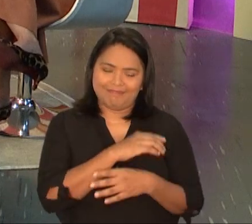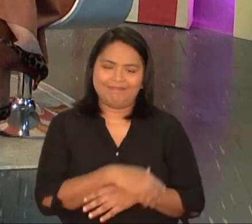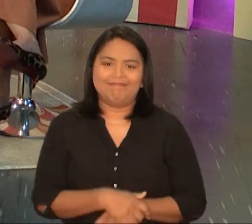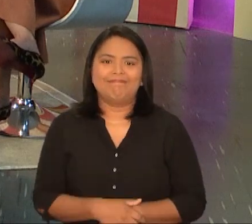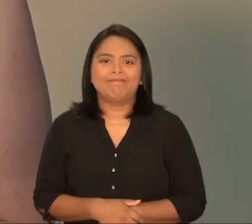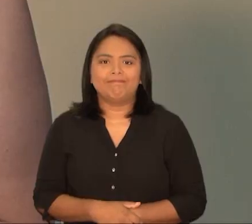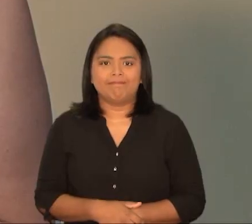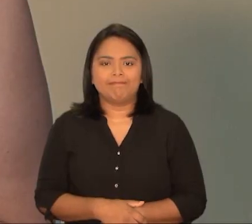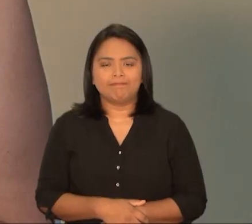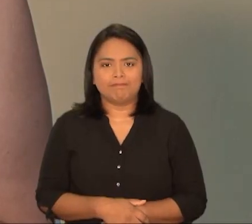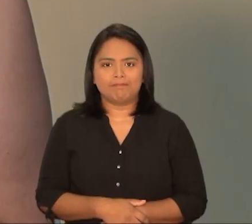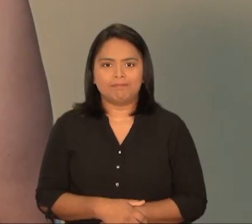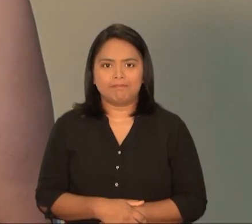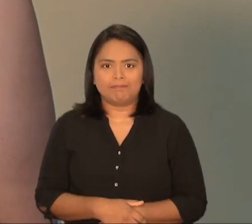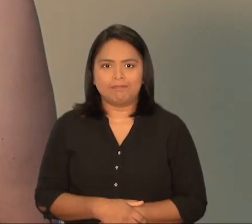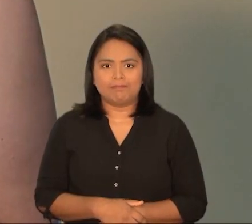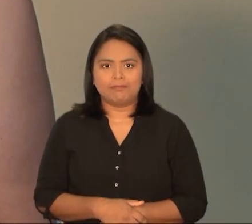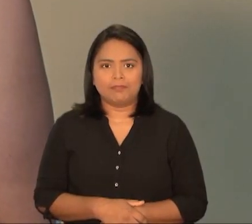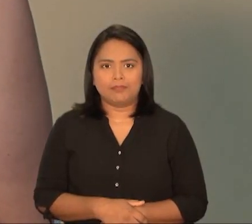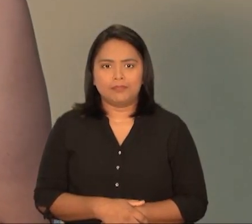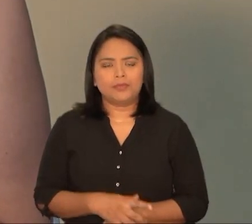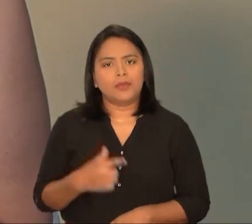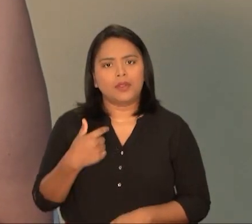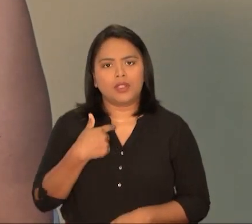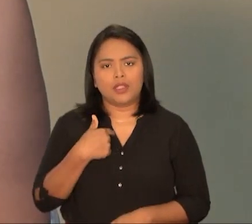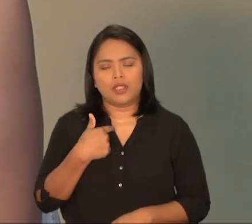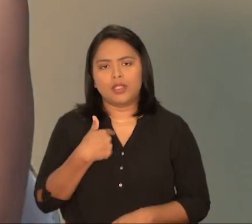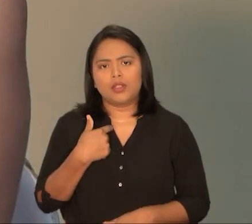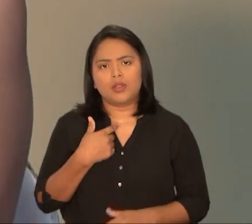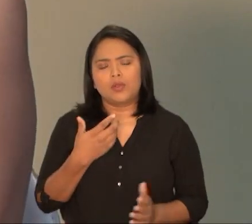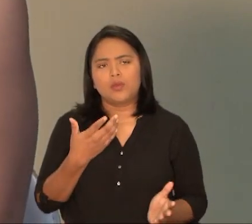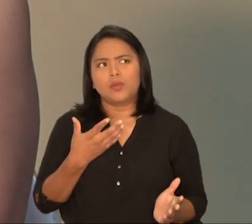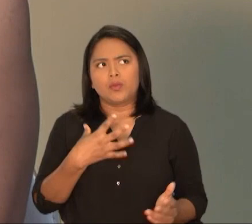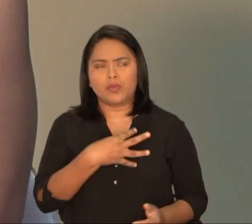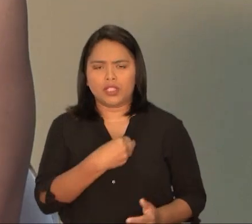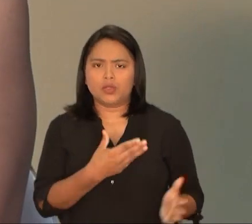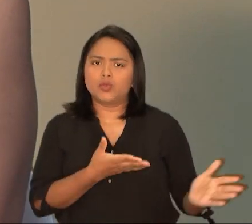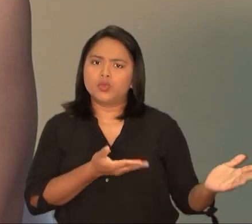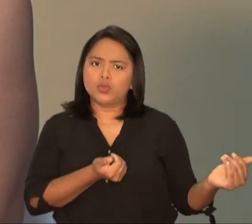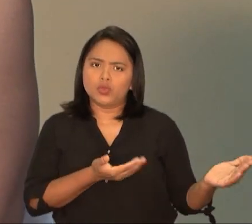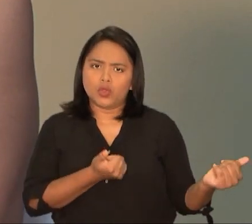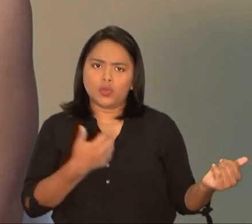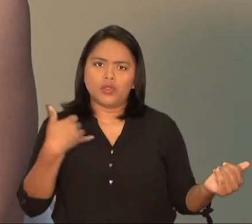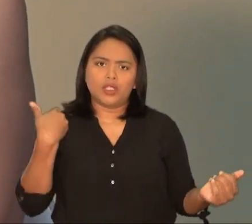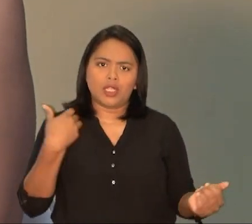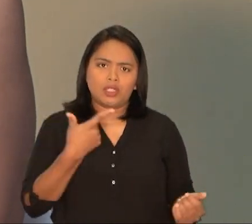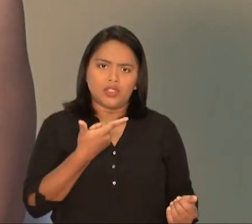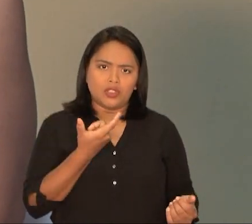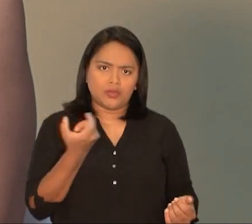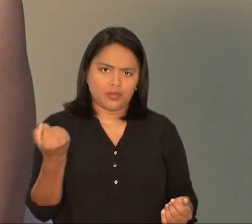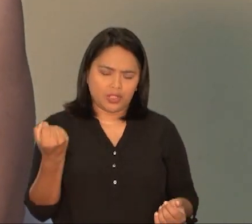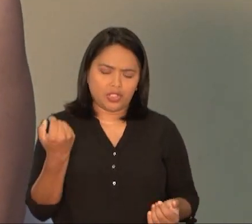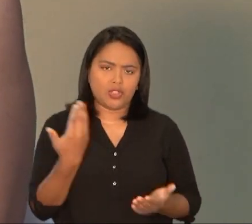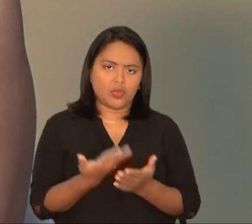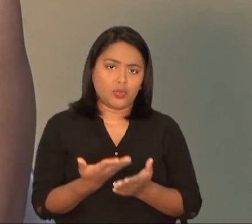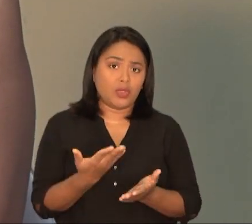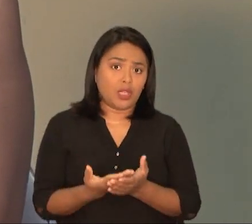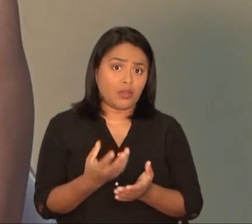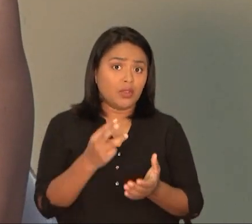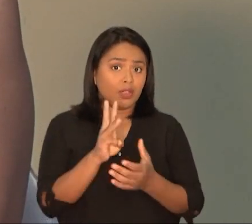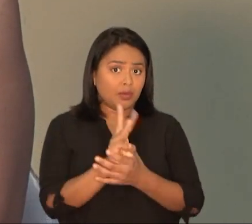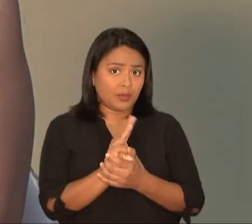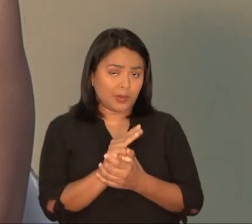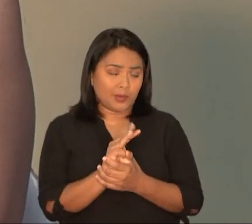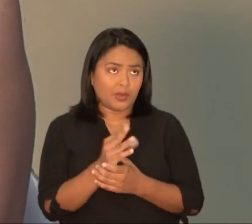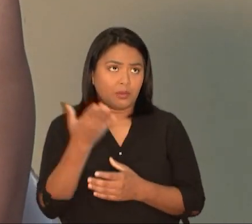descontrair. Eu tive filho muito nova, eu tinha 20 anos, ainda estudava aqui na faculdade.